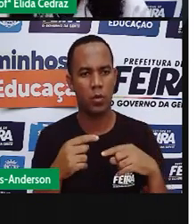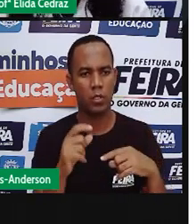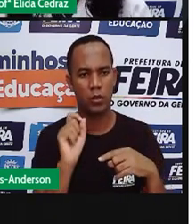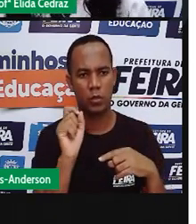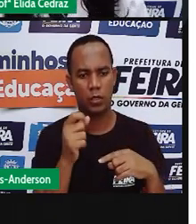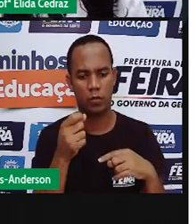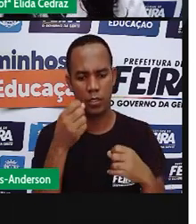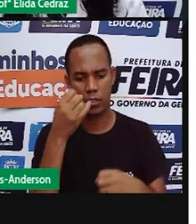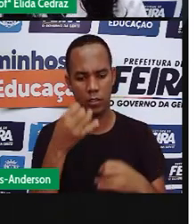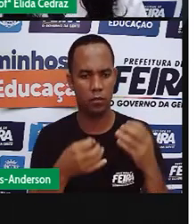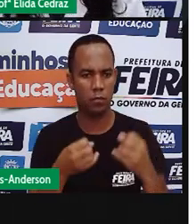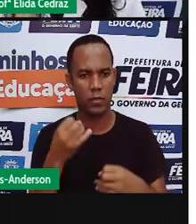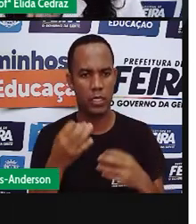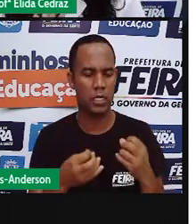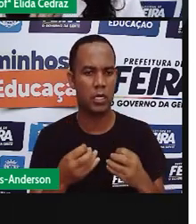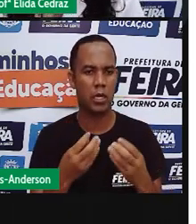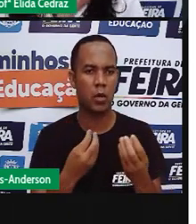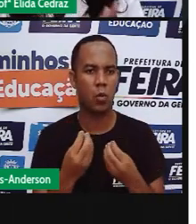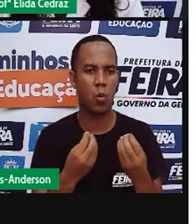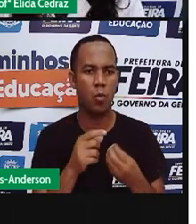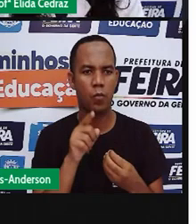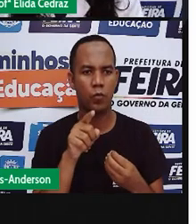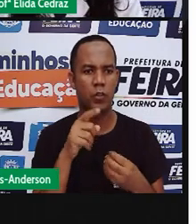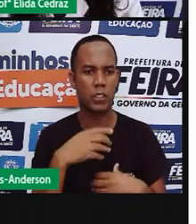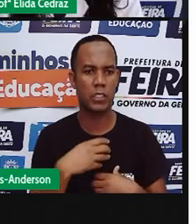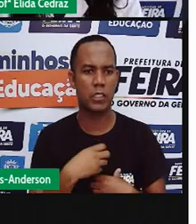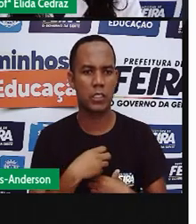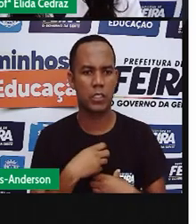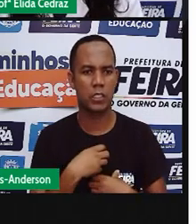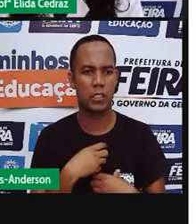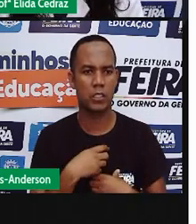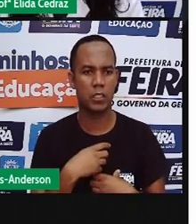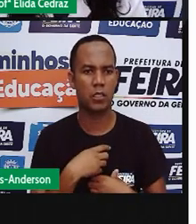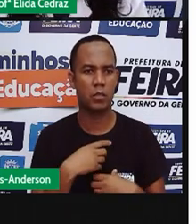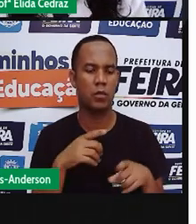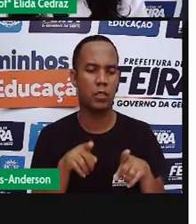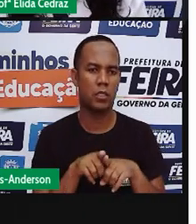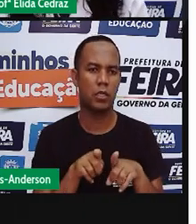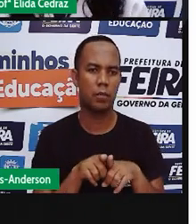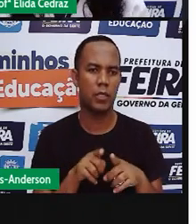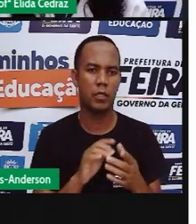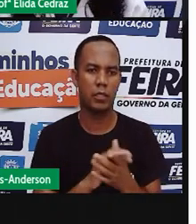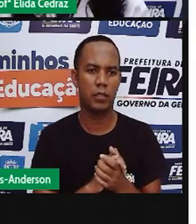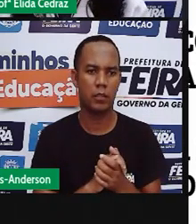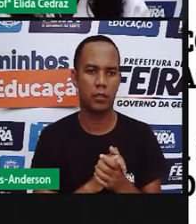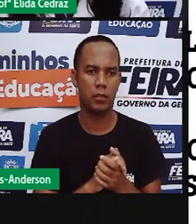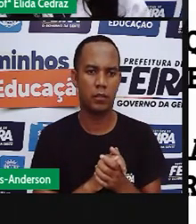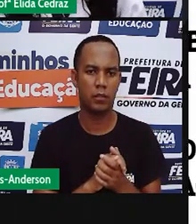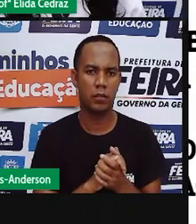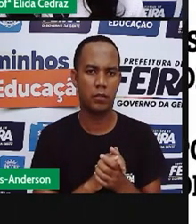mim o que foi que você sentiu ao passar a mão sobre esses itens.